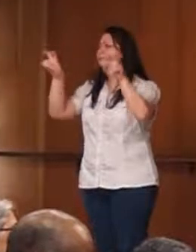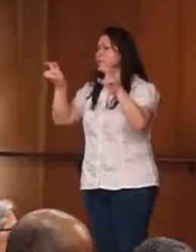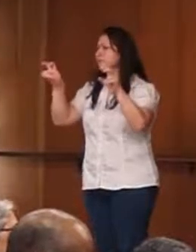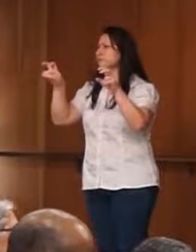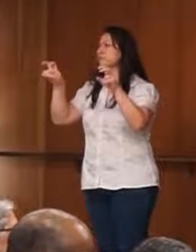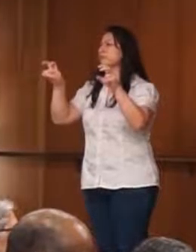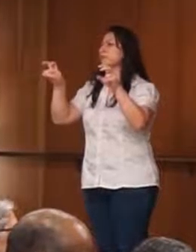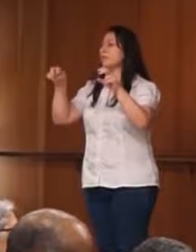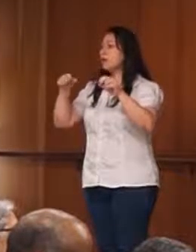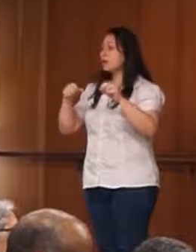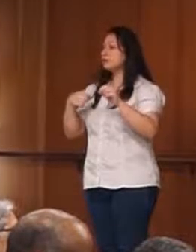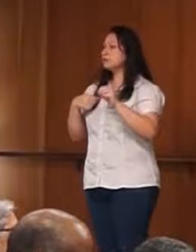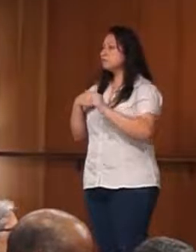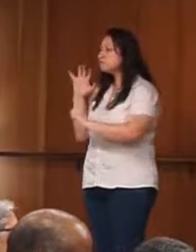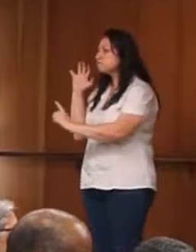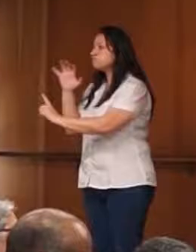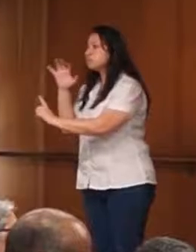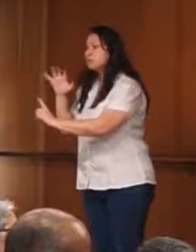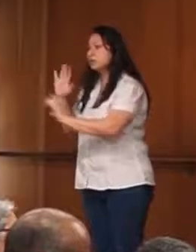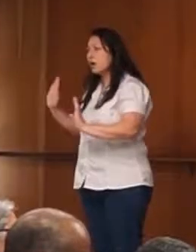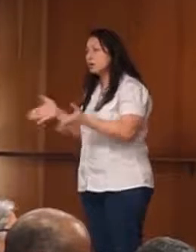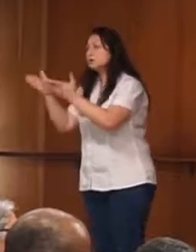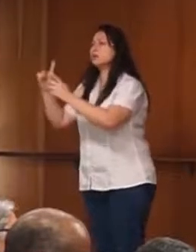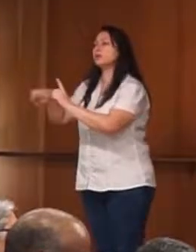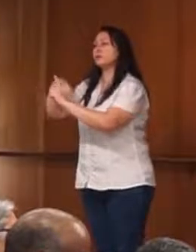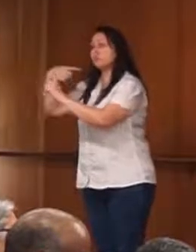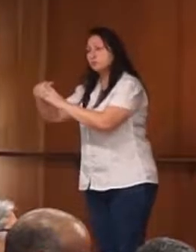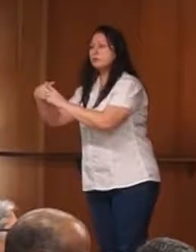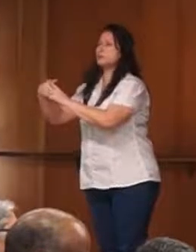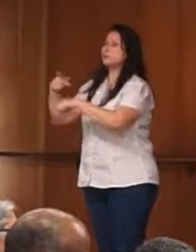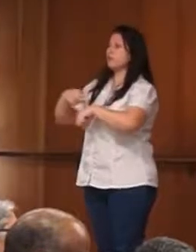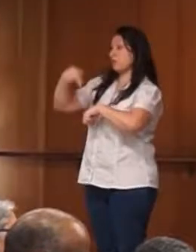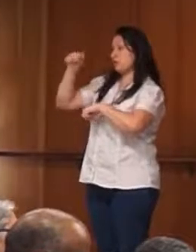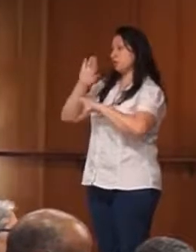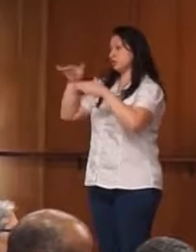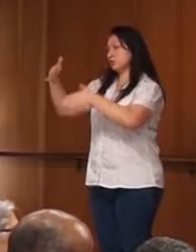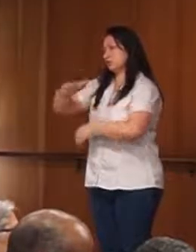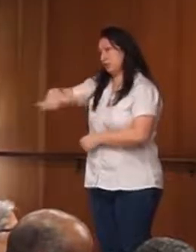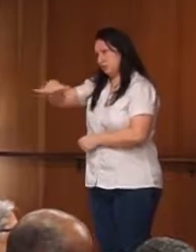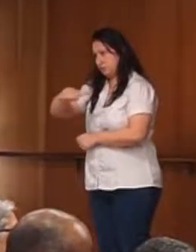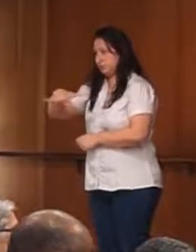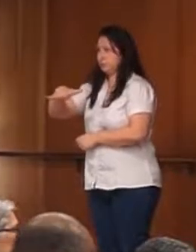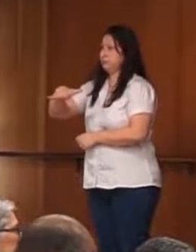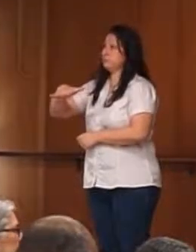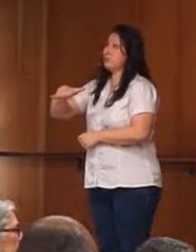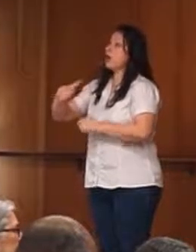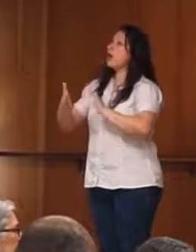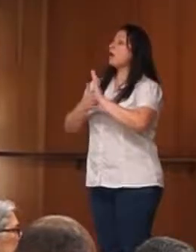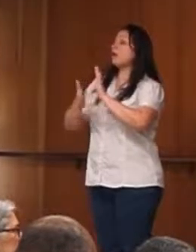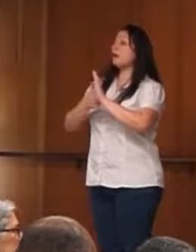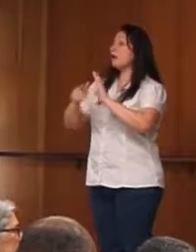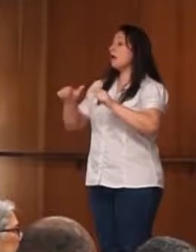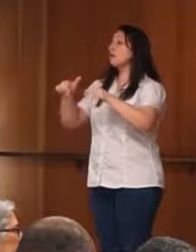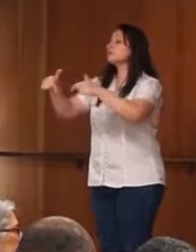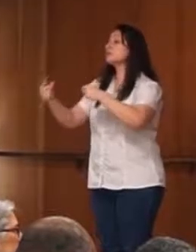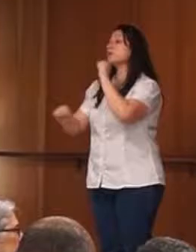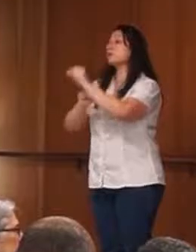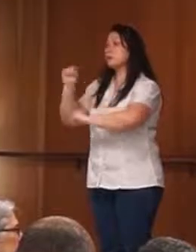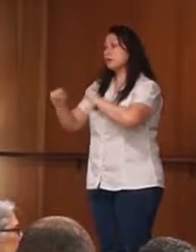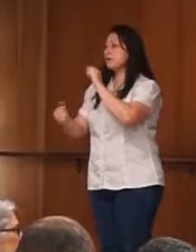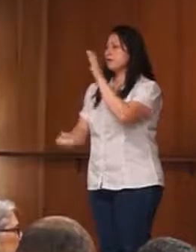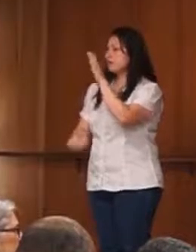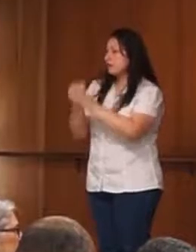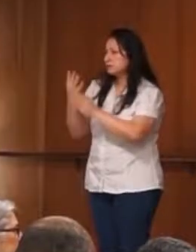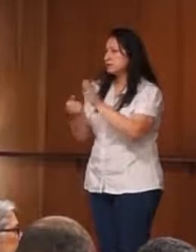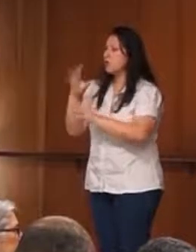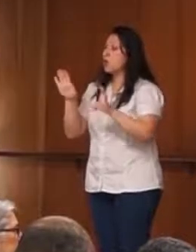sobre a indução de ações afirmativas na pós-graduação. Das ações estabelecidas, destaca-se a criação de comissões